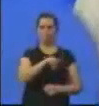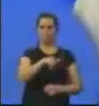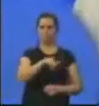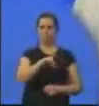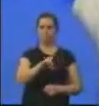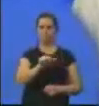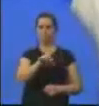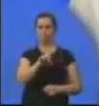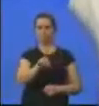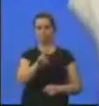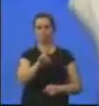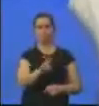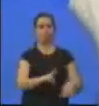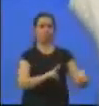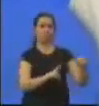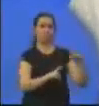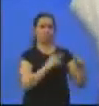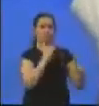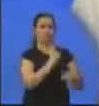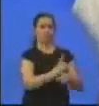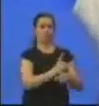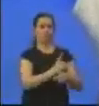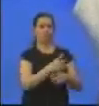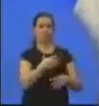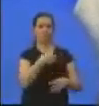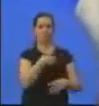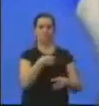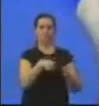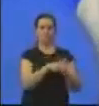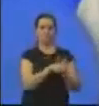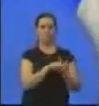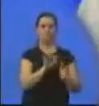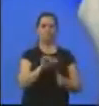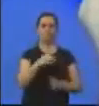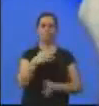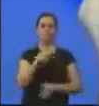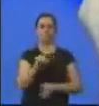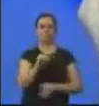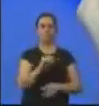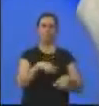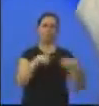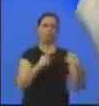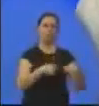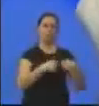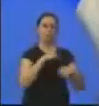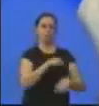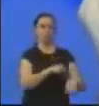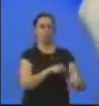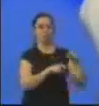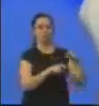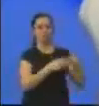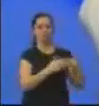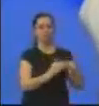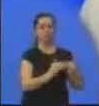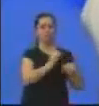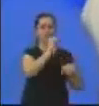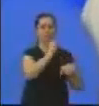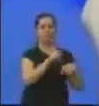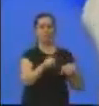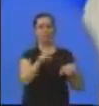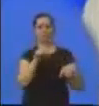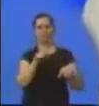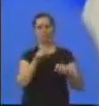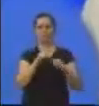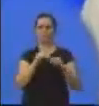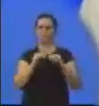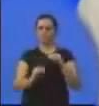é o x. E eu vou verificar então que o comportamento da função vai depender desse, o x de maior grau do numerador e o x de maior